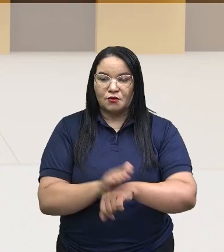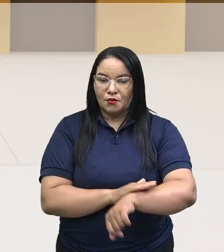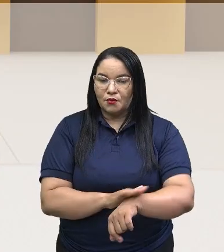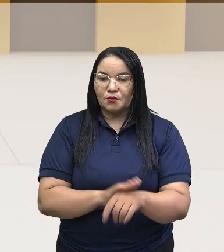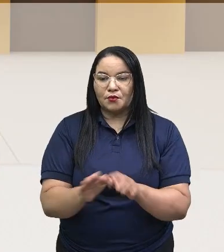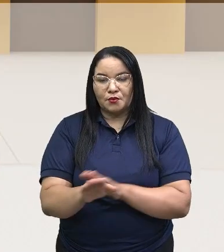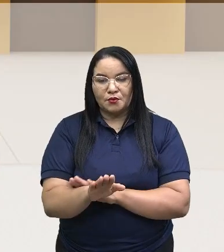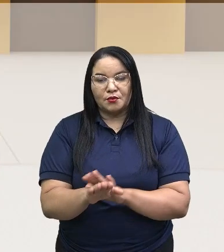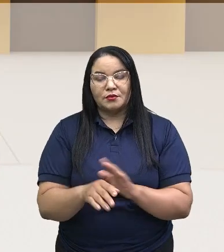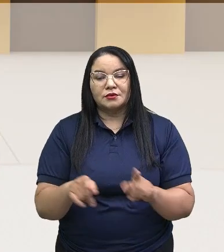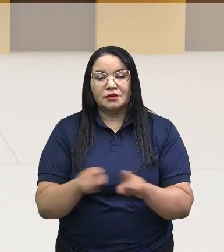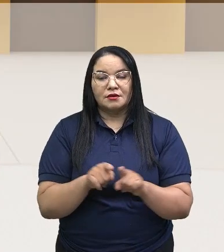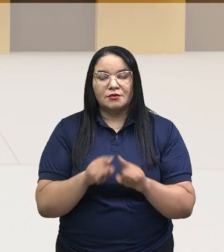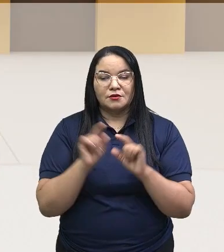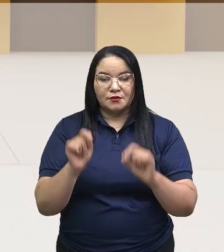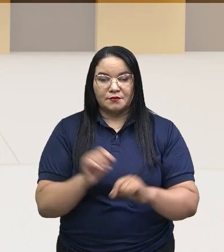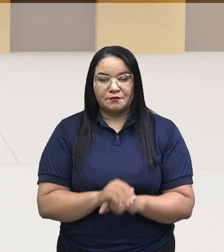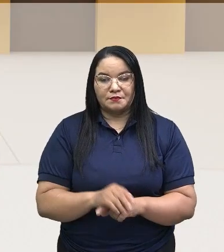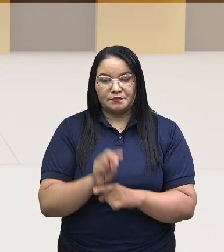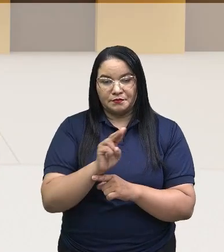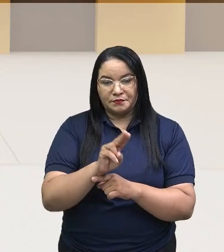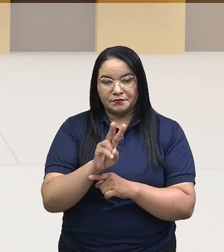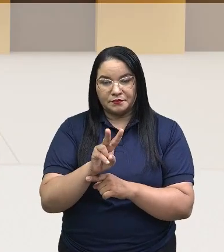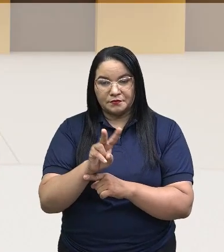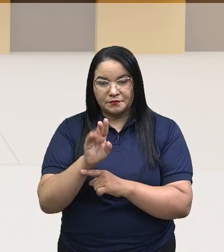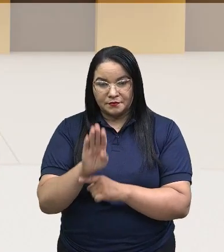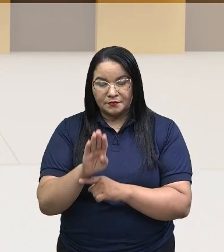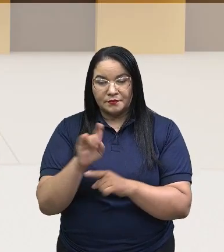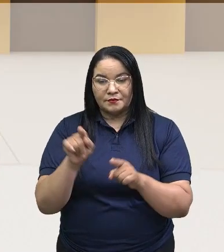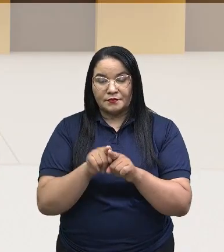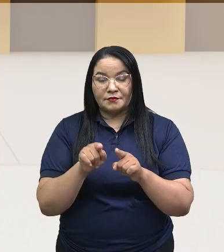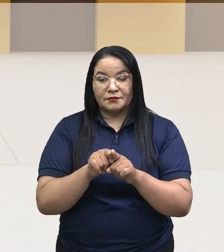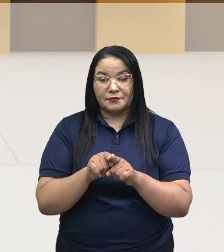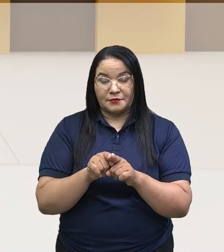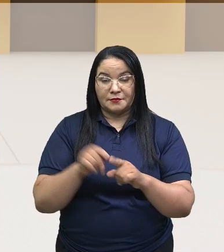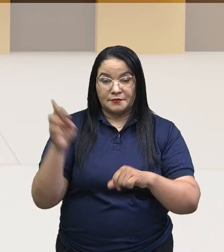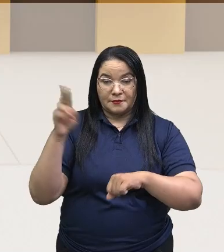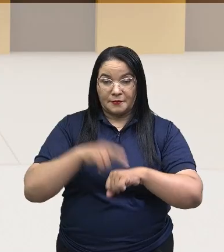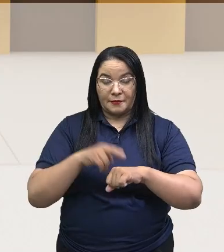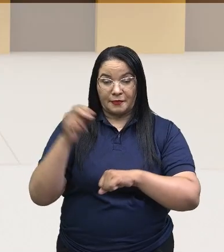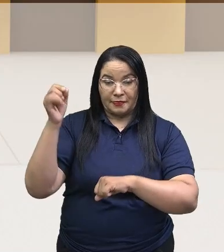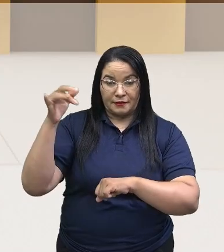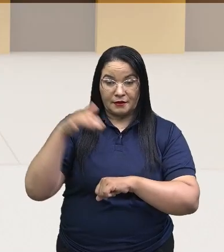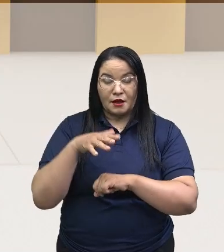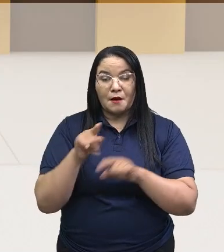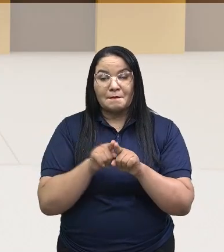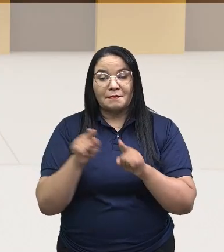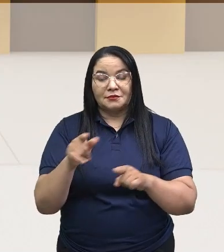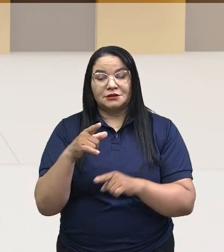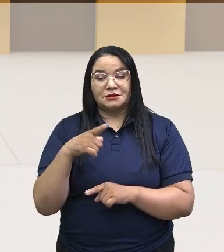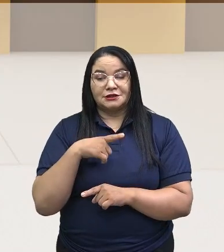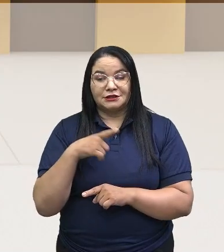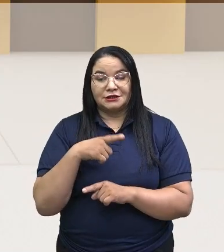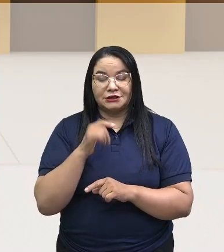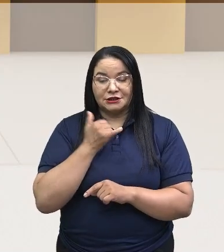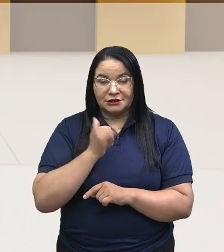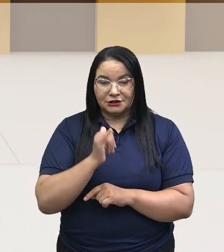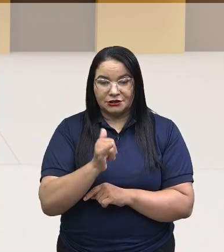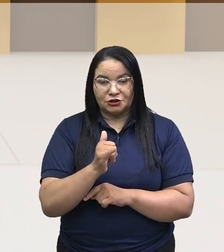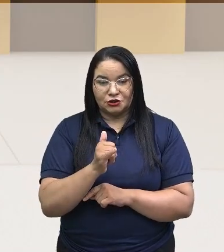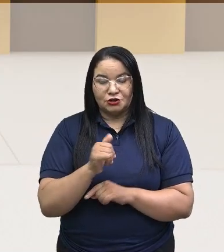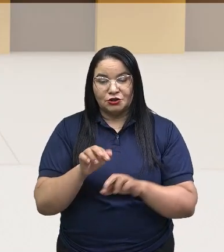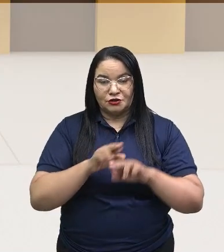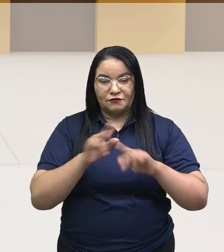solares, como você tem, a UVB tem menor comprimento de onda e, portanto, maior energia do que a